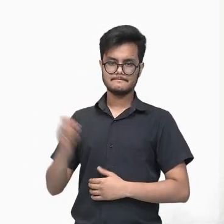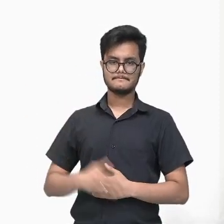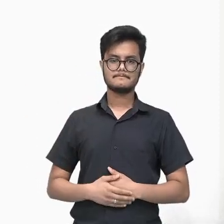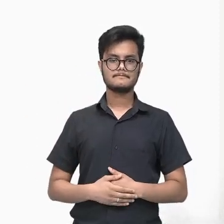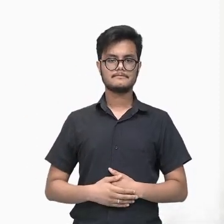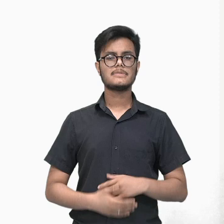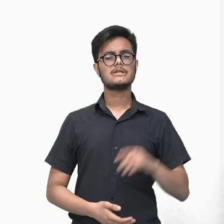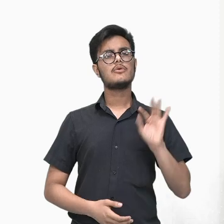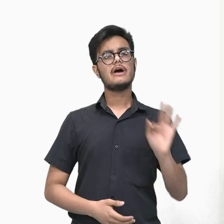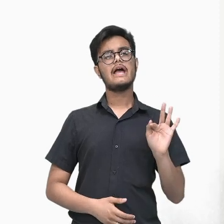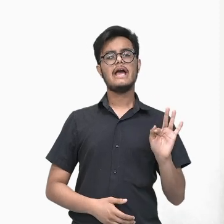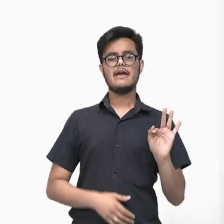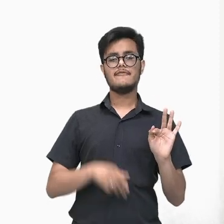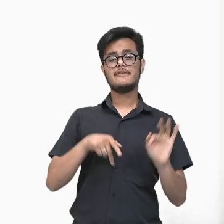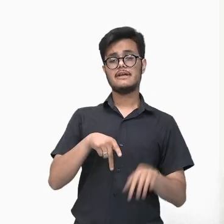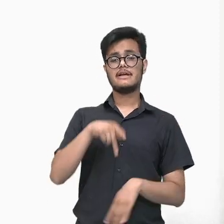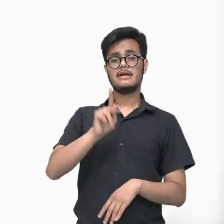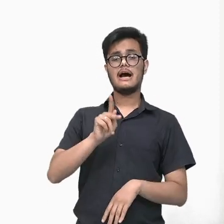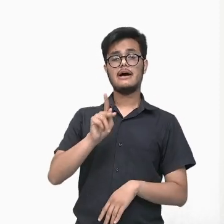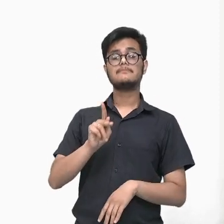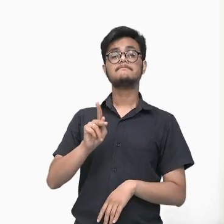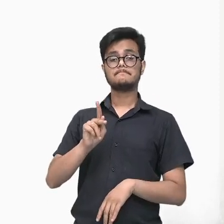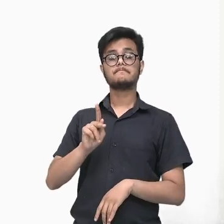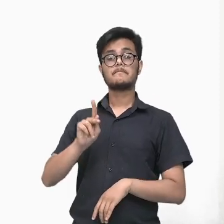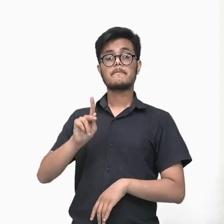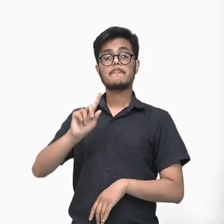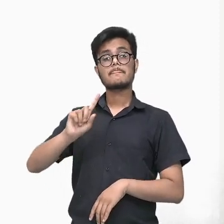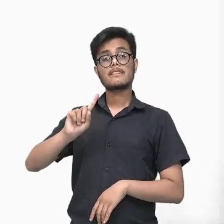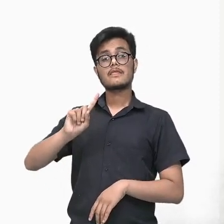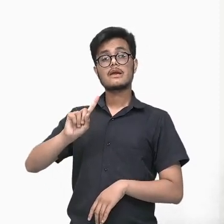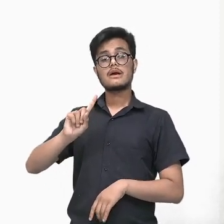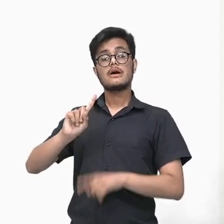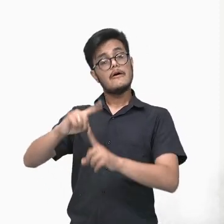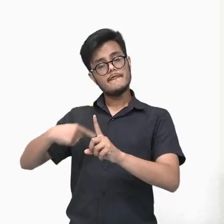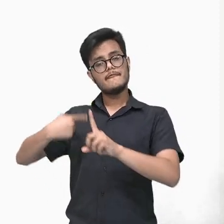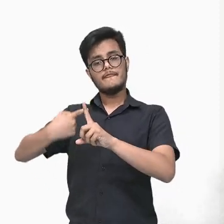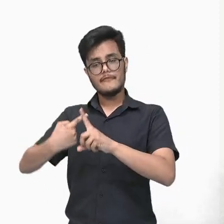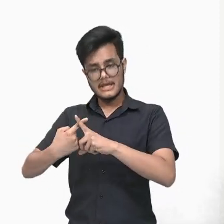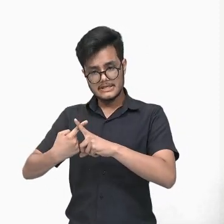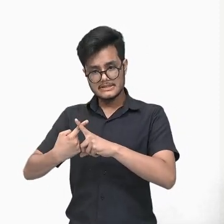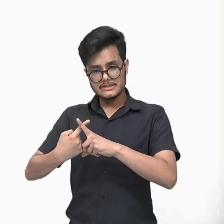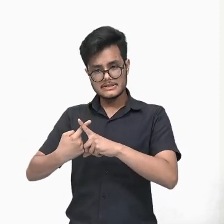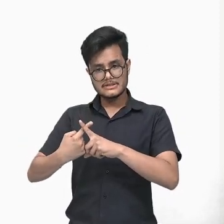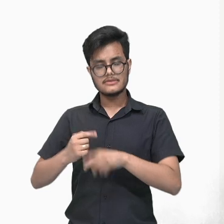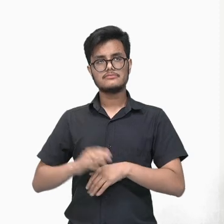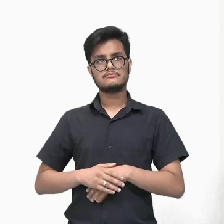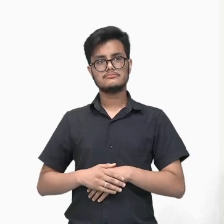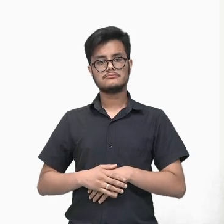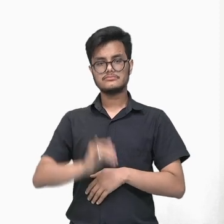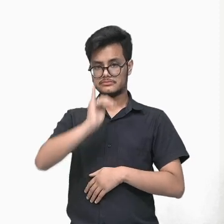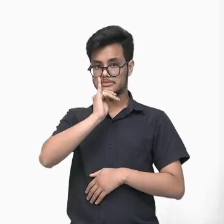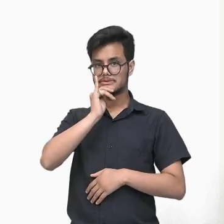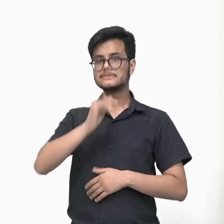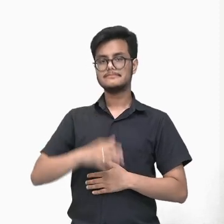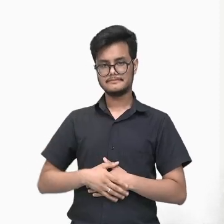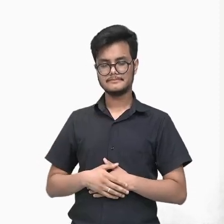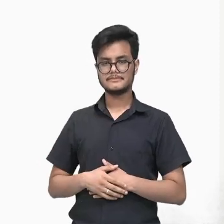Força elétrica é igual a K vezes o módulo entre 2 cargas Q1 e